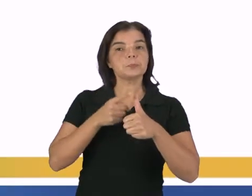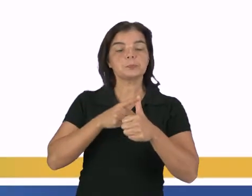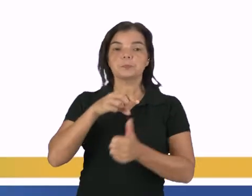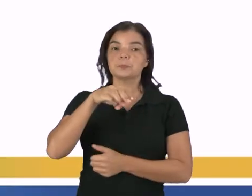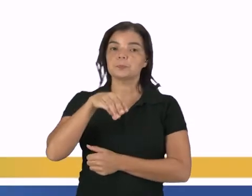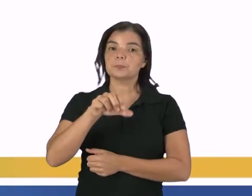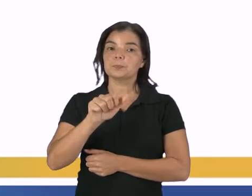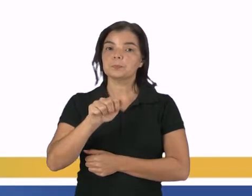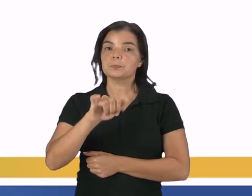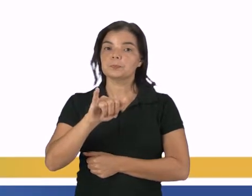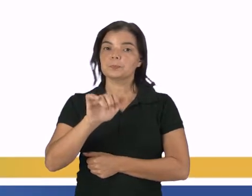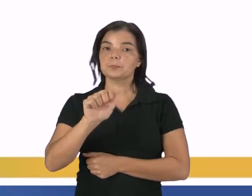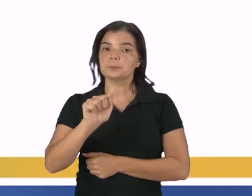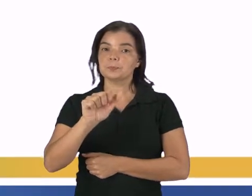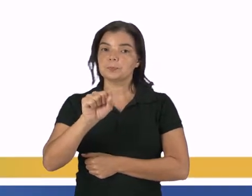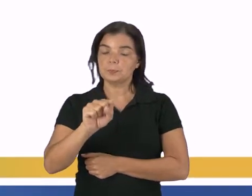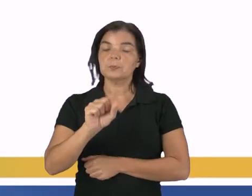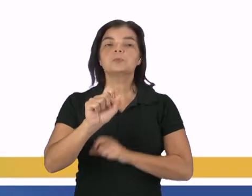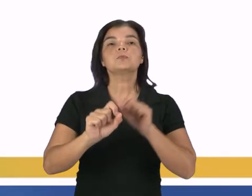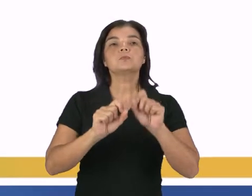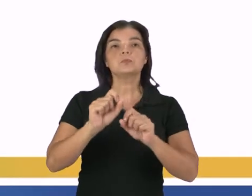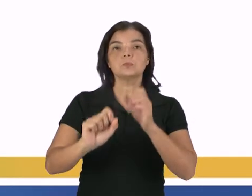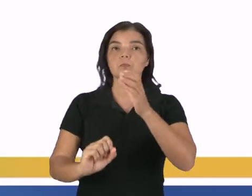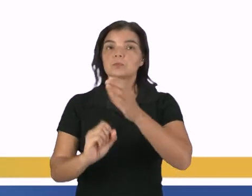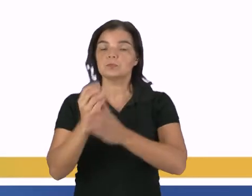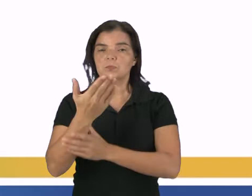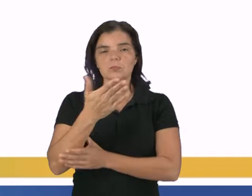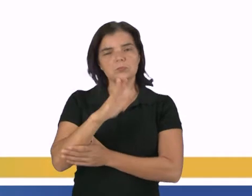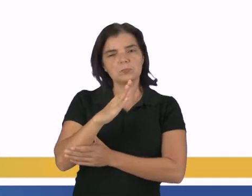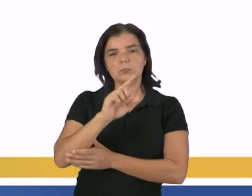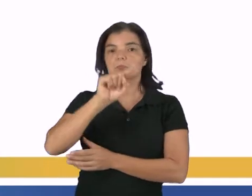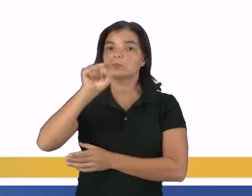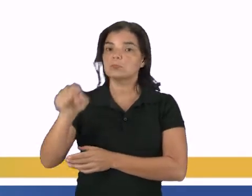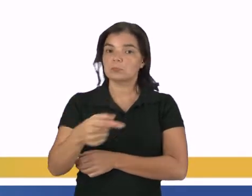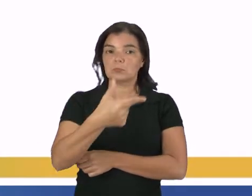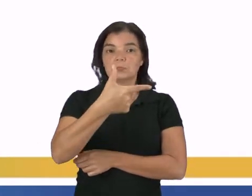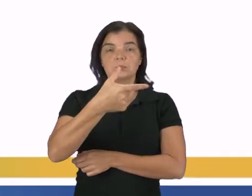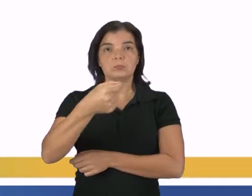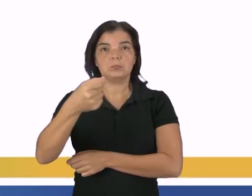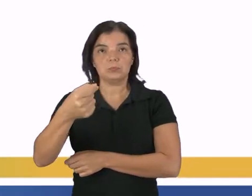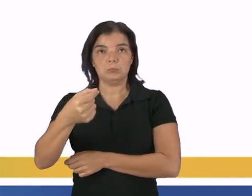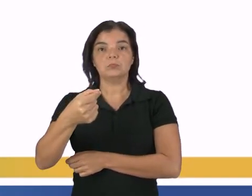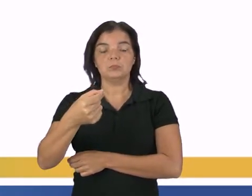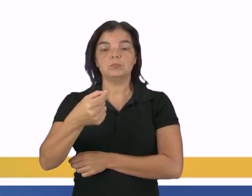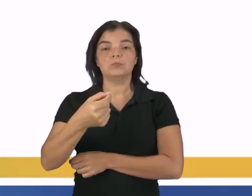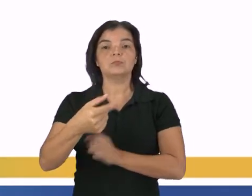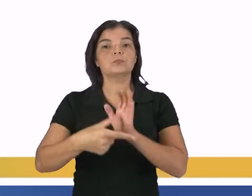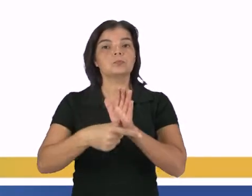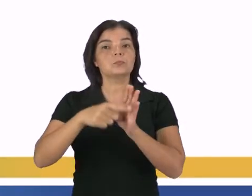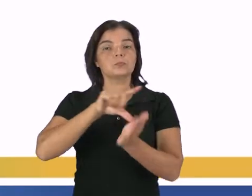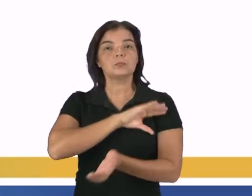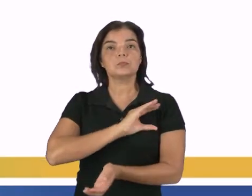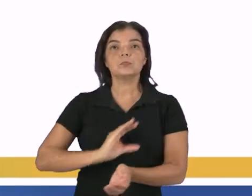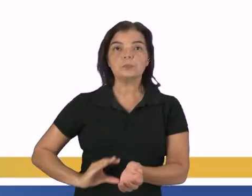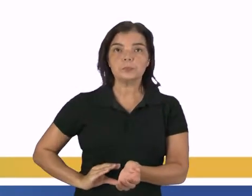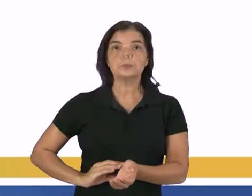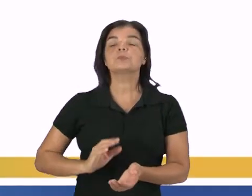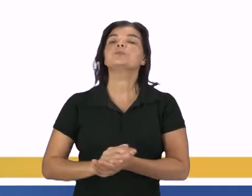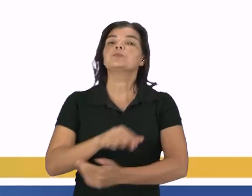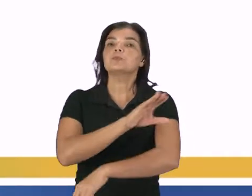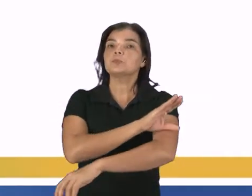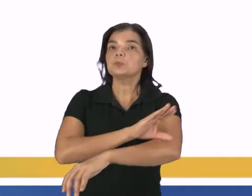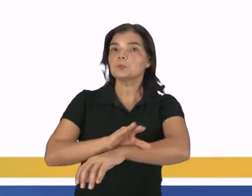Os maias, primeiramente. Os maias eles surgiram por volta de 1200 anos antes de Cristo. E